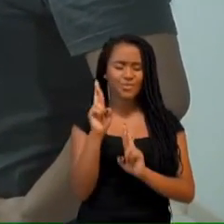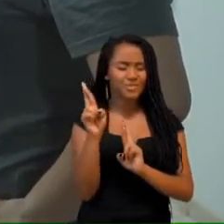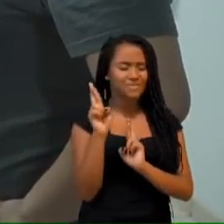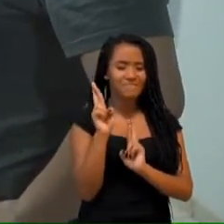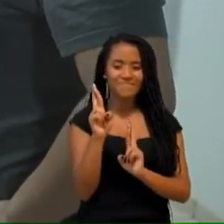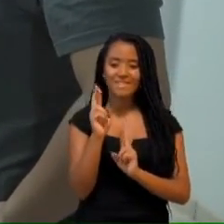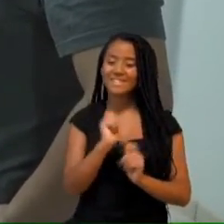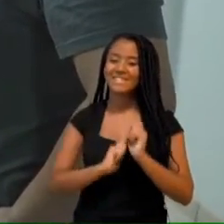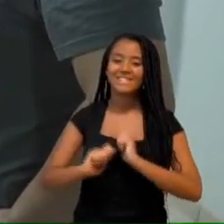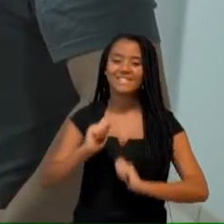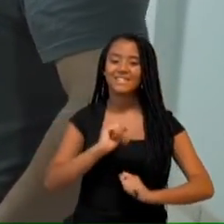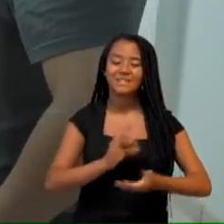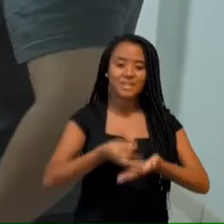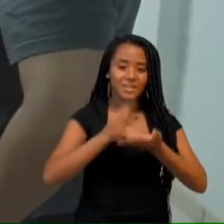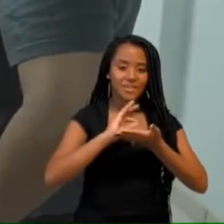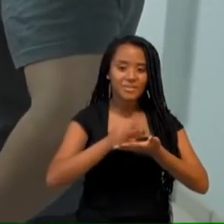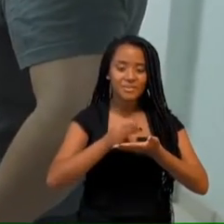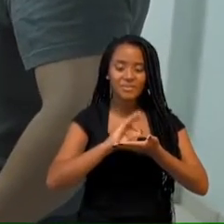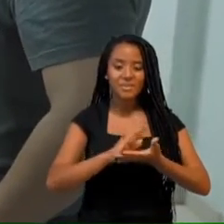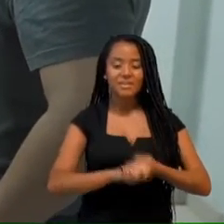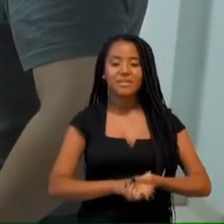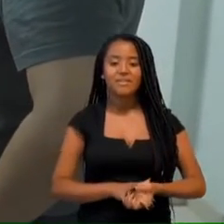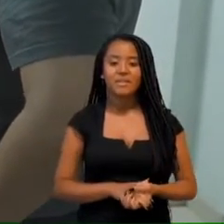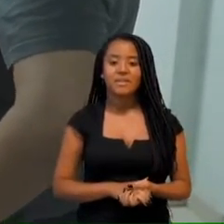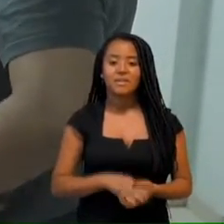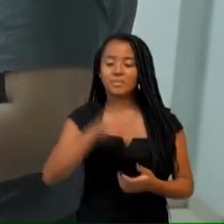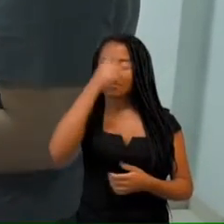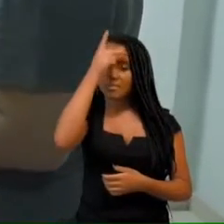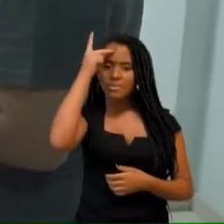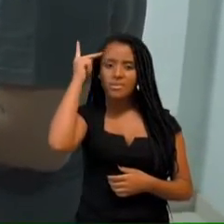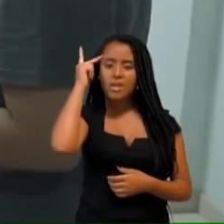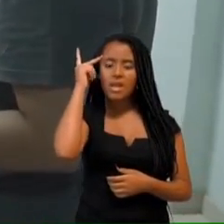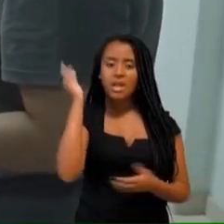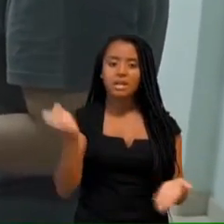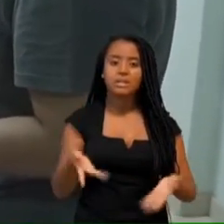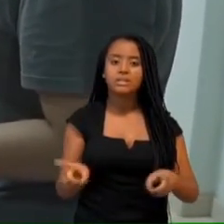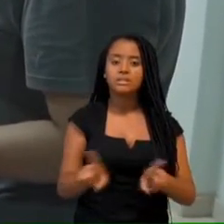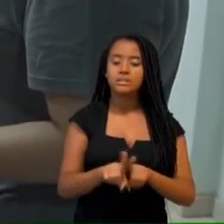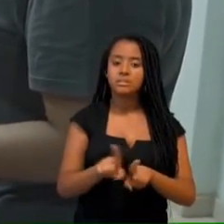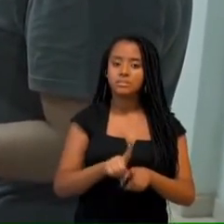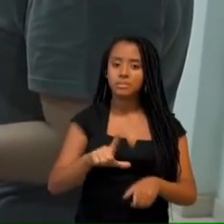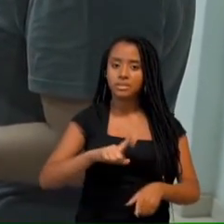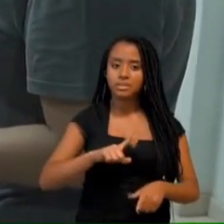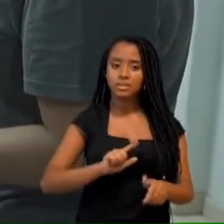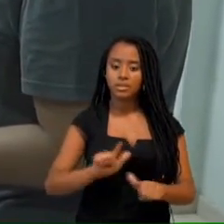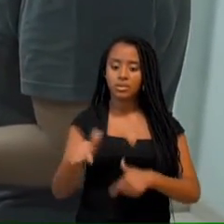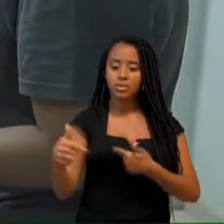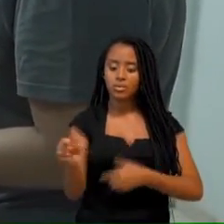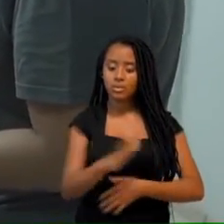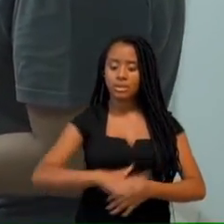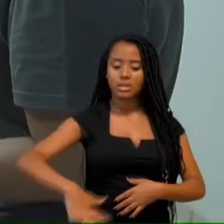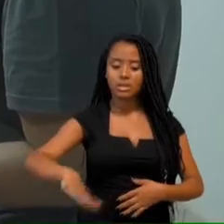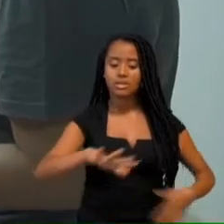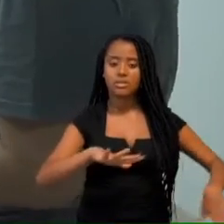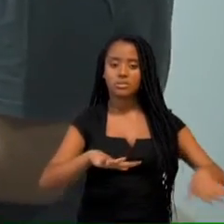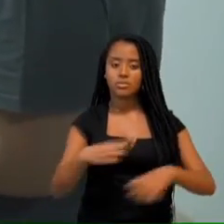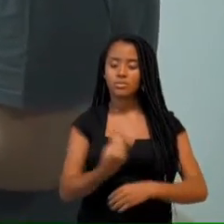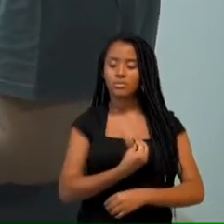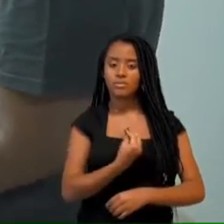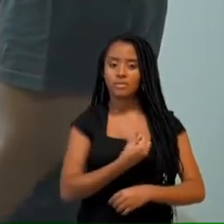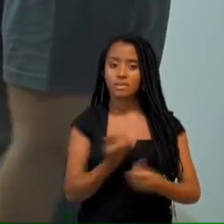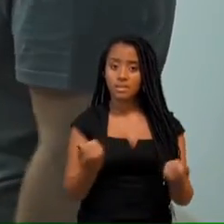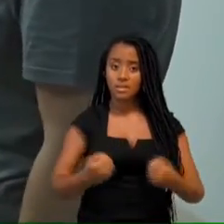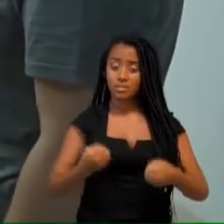esse café pois é E esse bolo tá bonito né ô pessoal mas aqui também tem outras áreas de convivência né Vocês podem falar quais